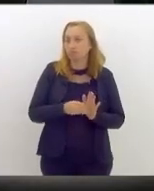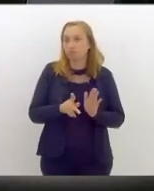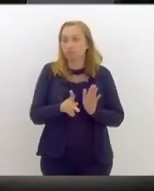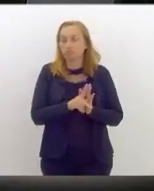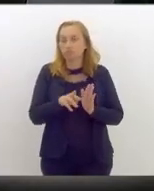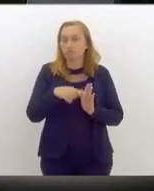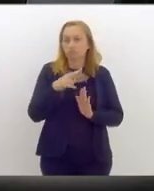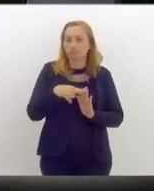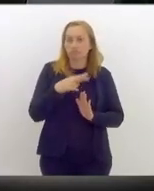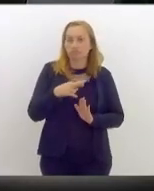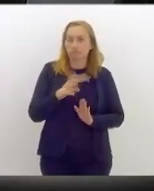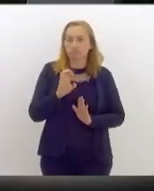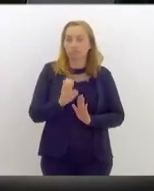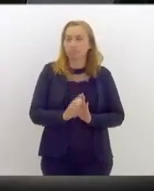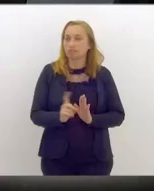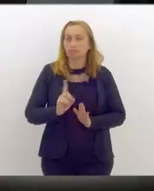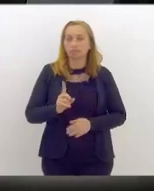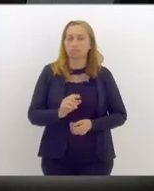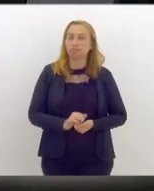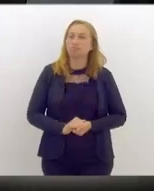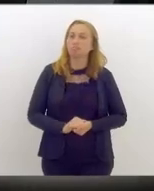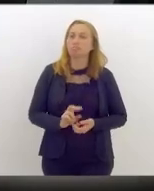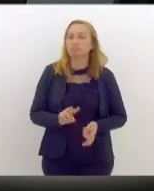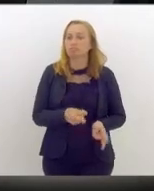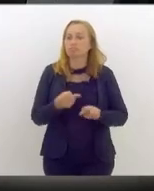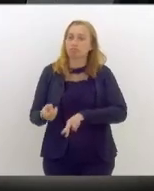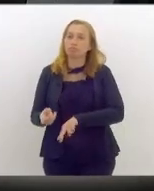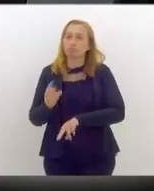não eu vou eu vou tentar caminhar